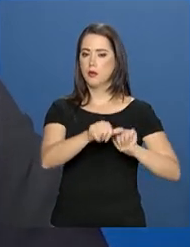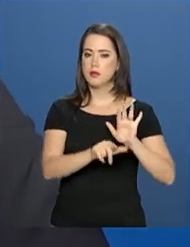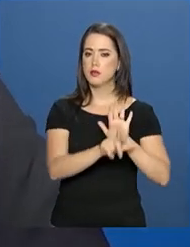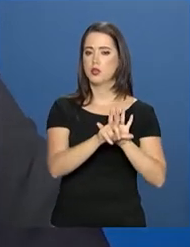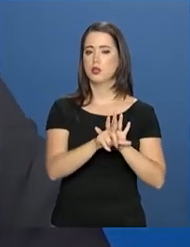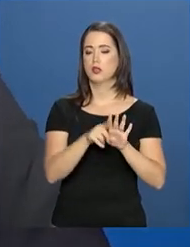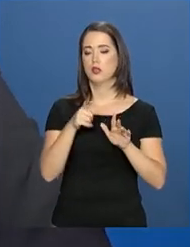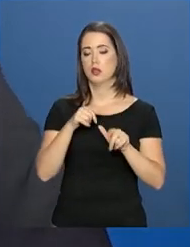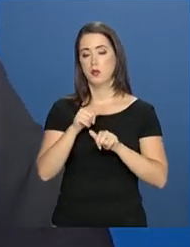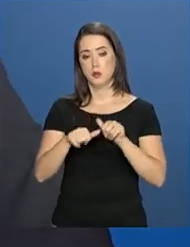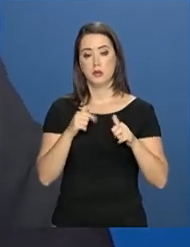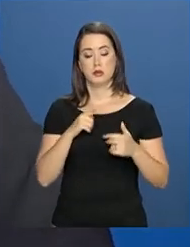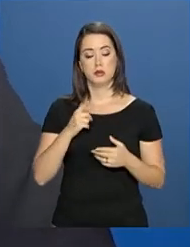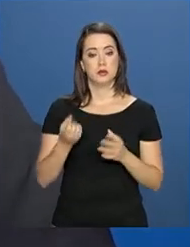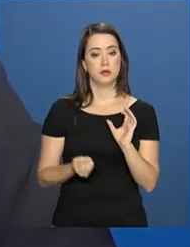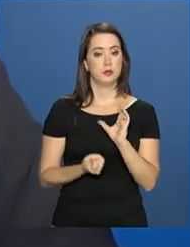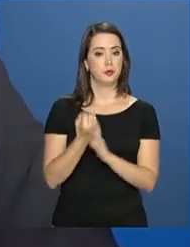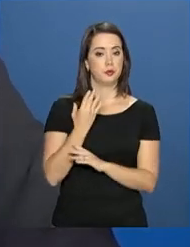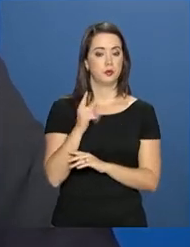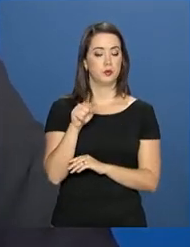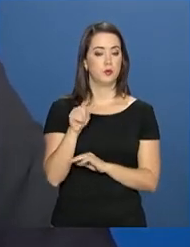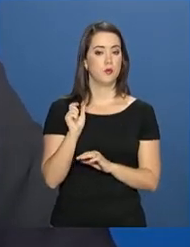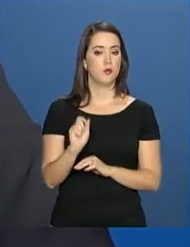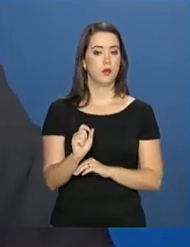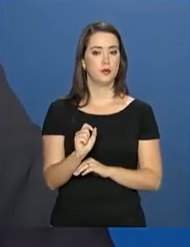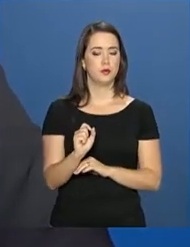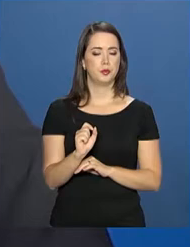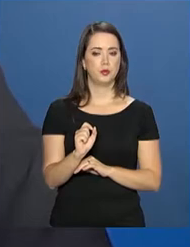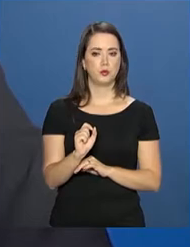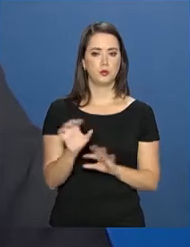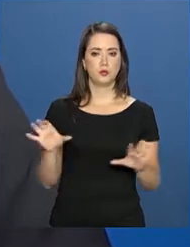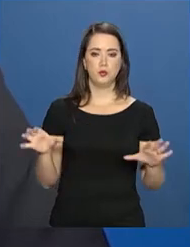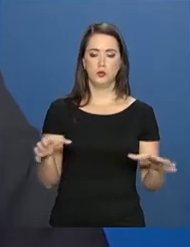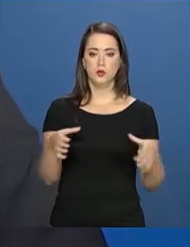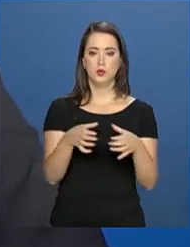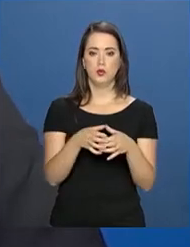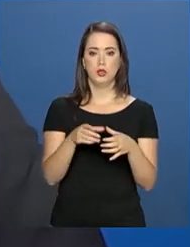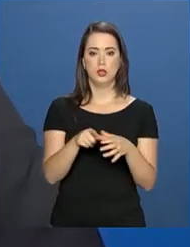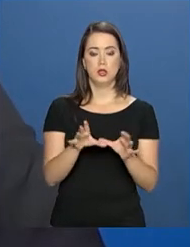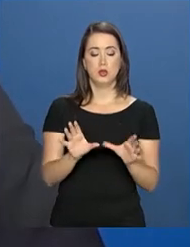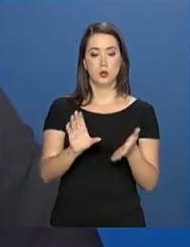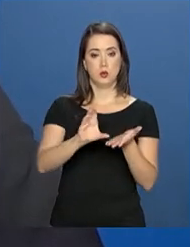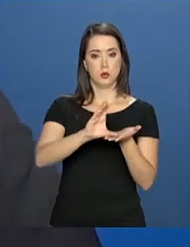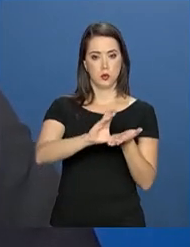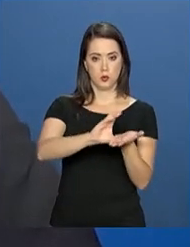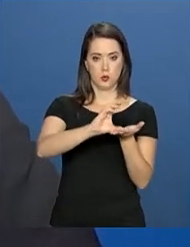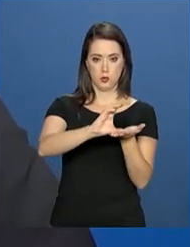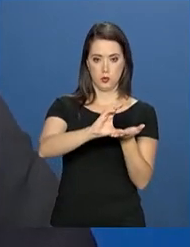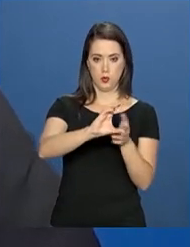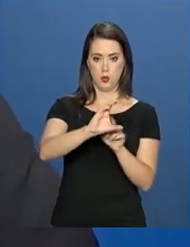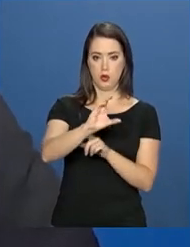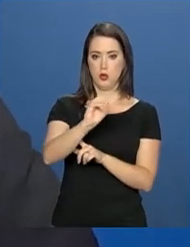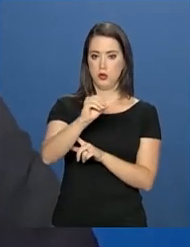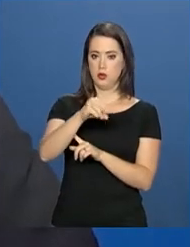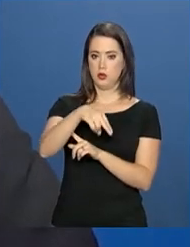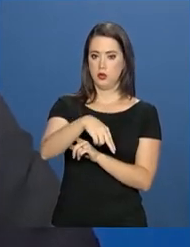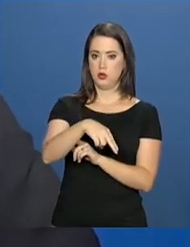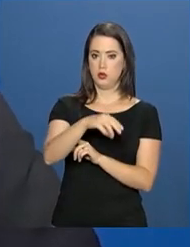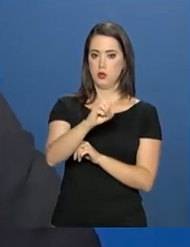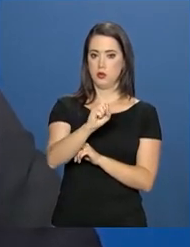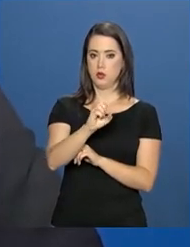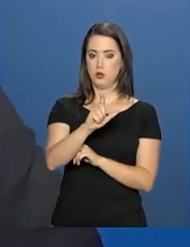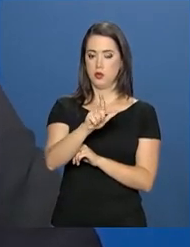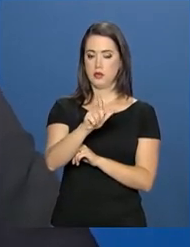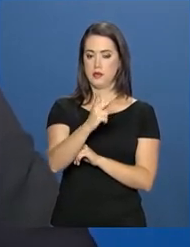modificações na serão precisamente deste concelho como um censo agropecuário